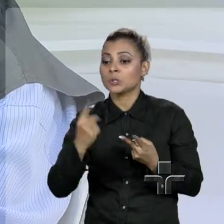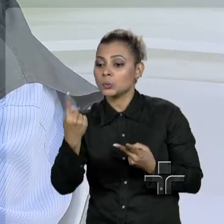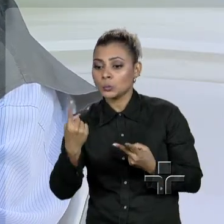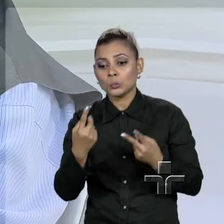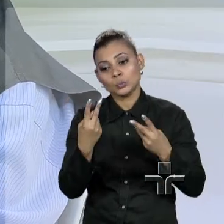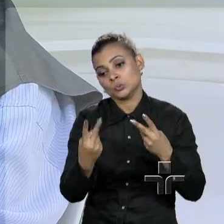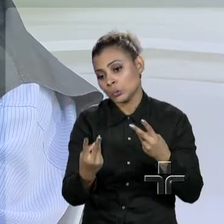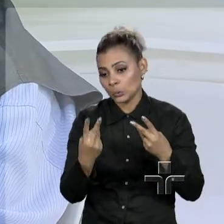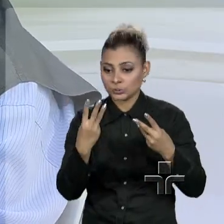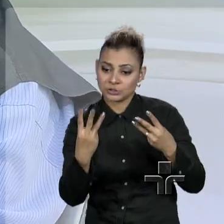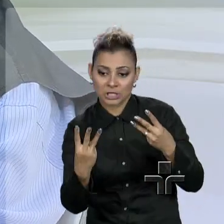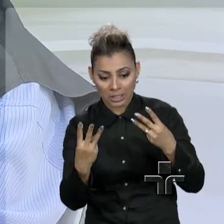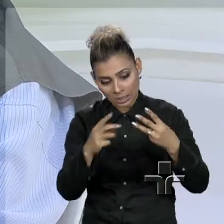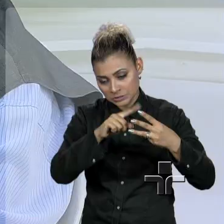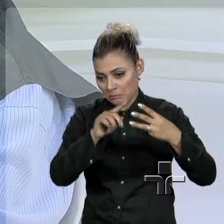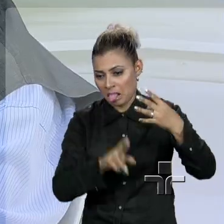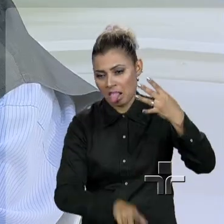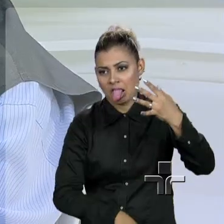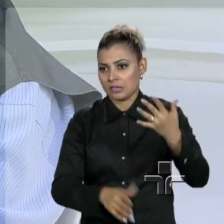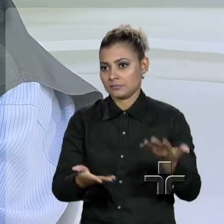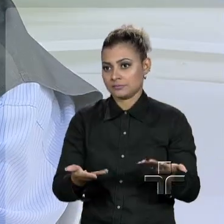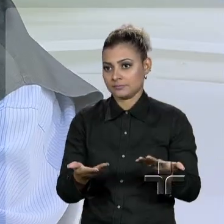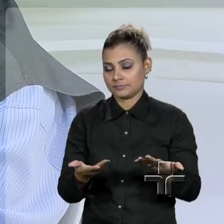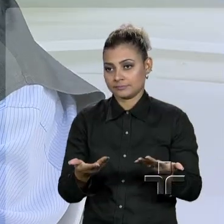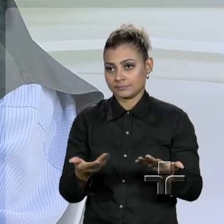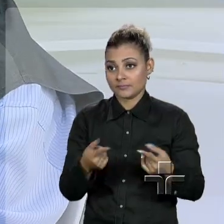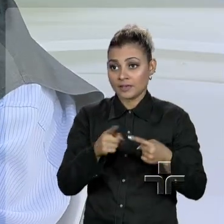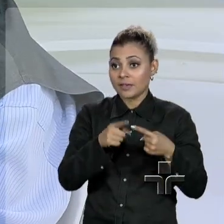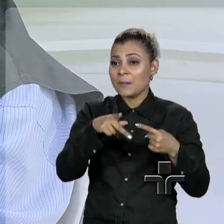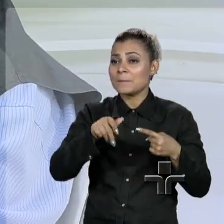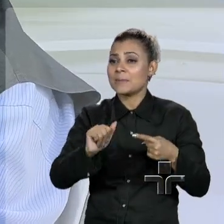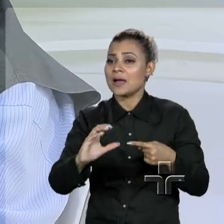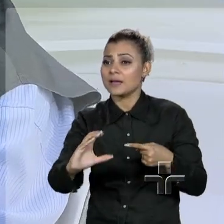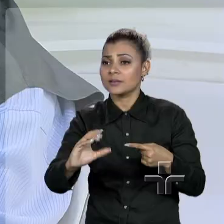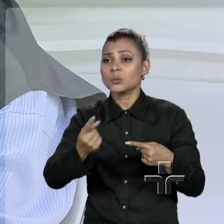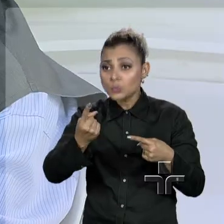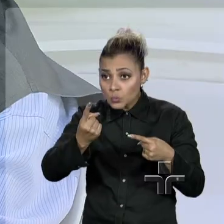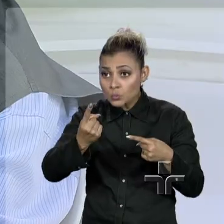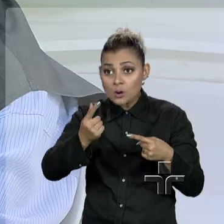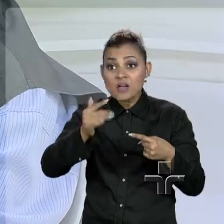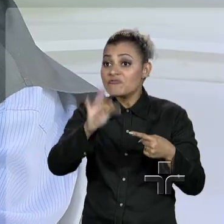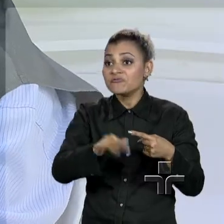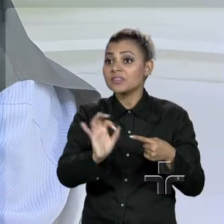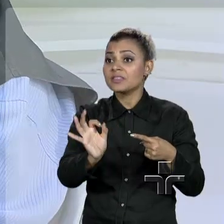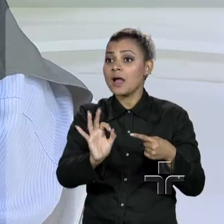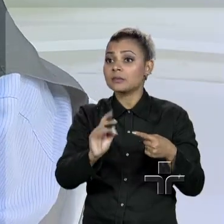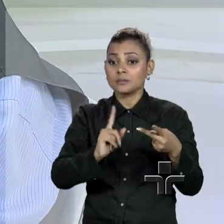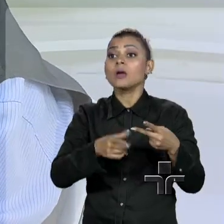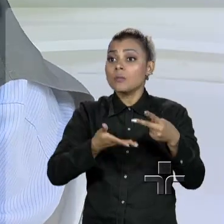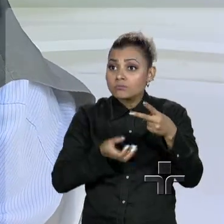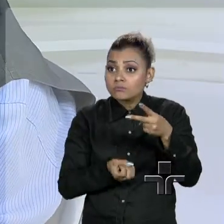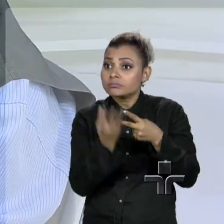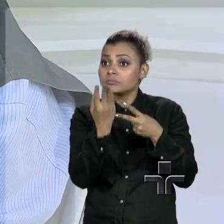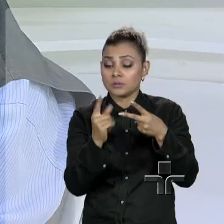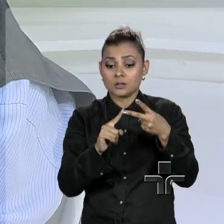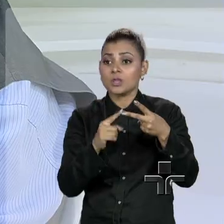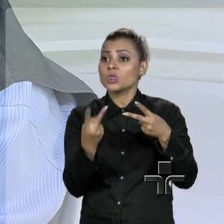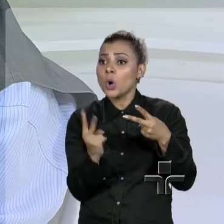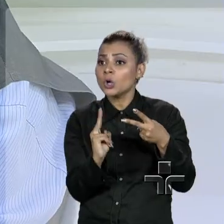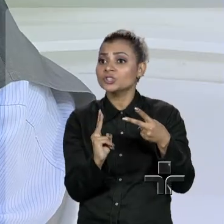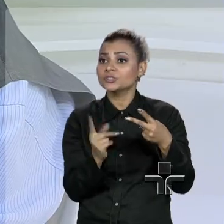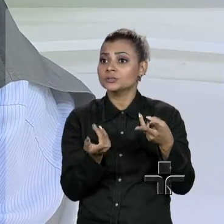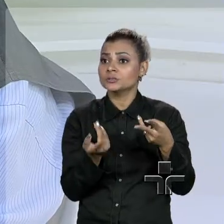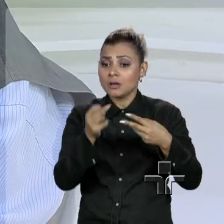PAC N. Antes de terminar o PAC 1, começa o PAC 2, para todas as obras do anterior, de forma que nós estamos num